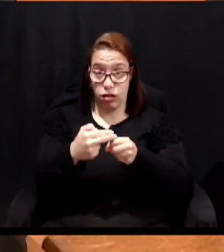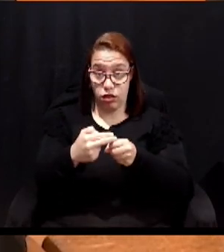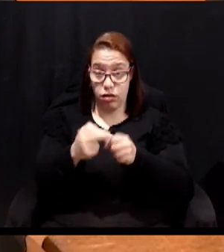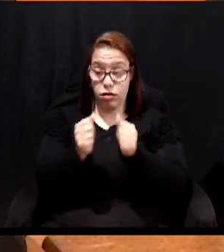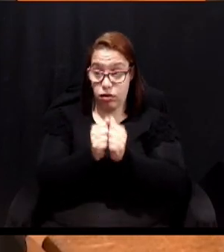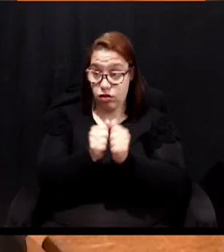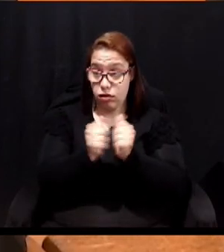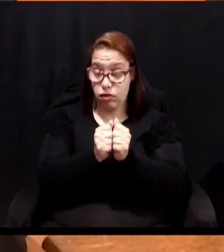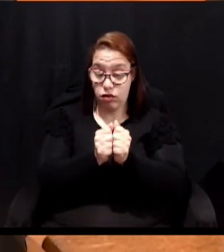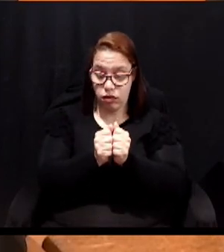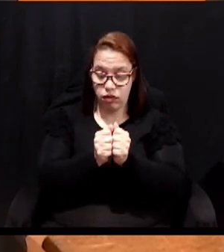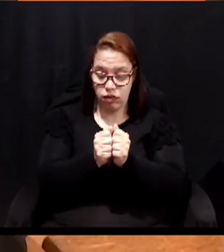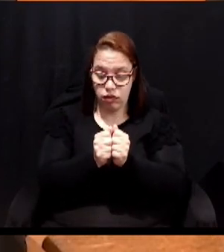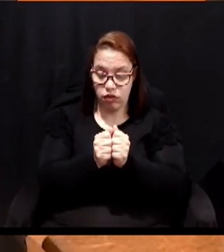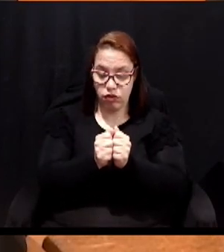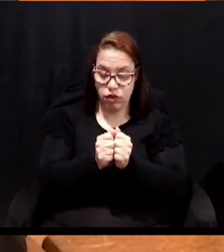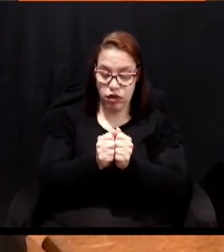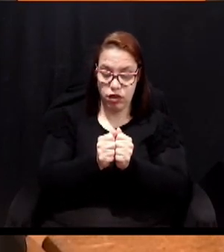E